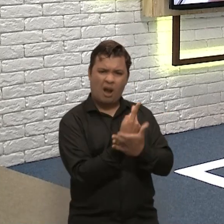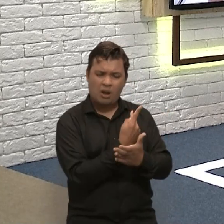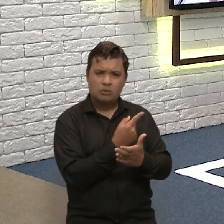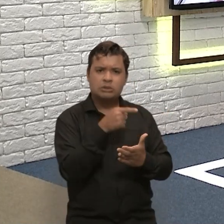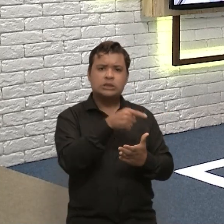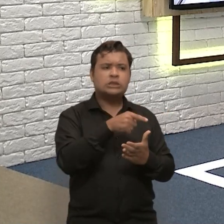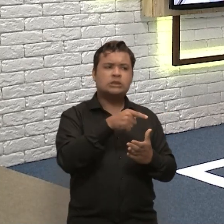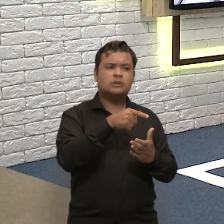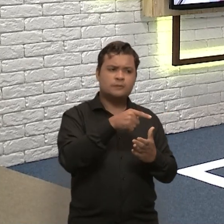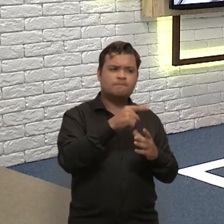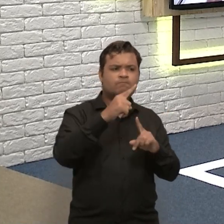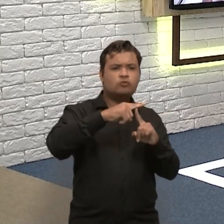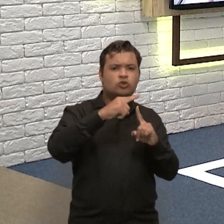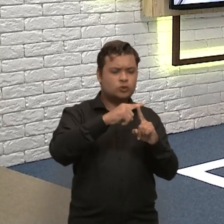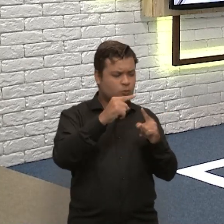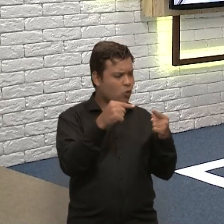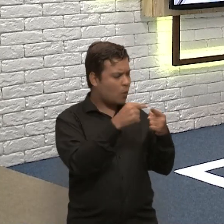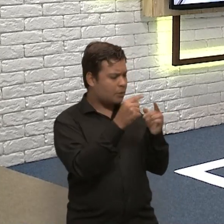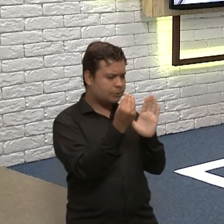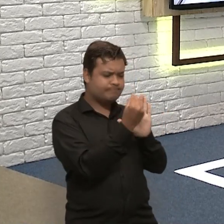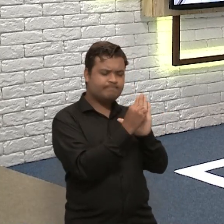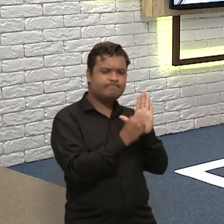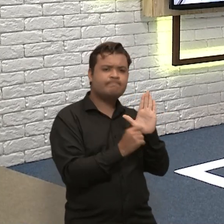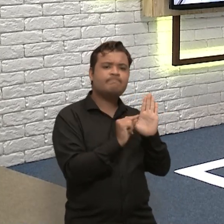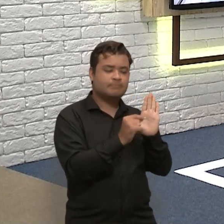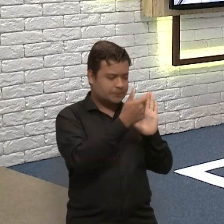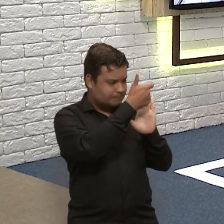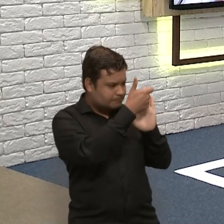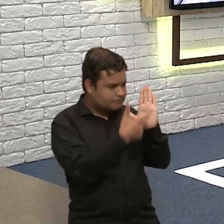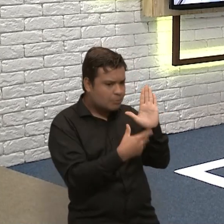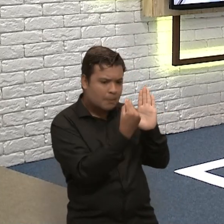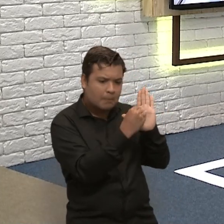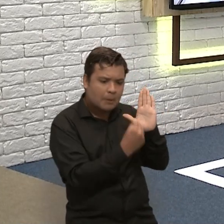correta, aplicando a esses